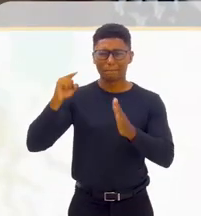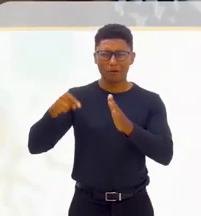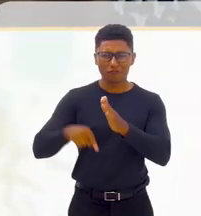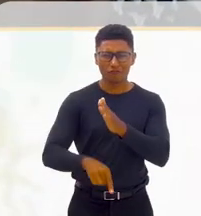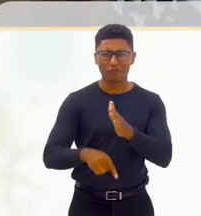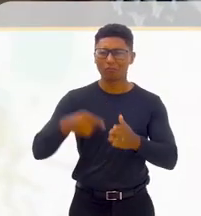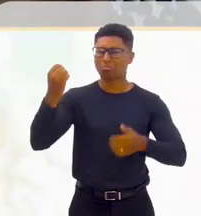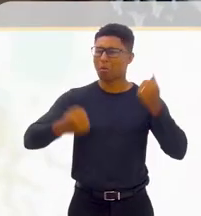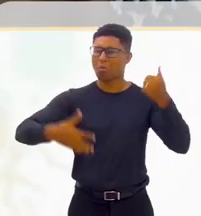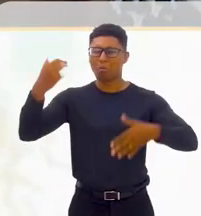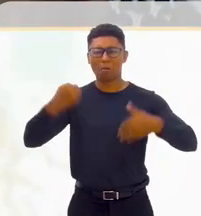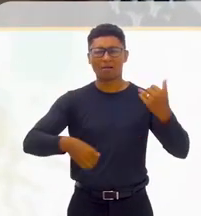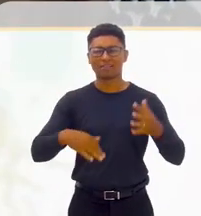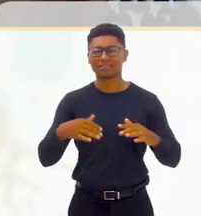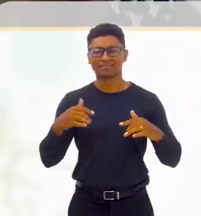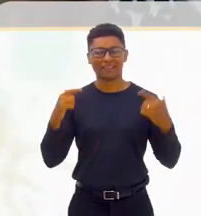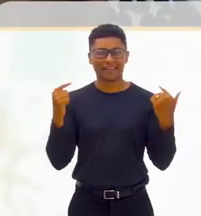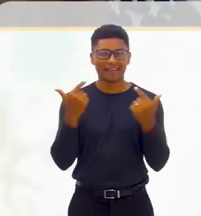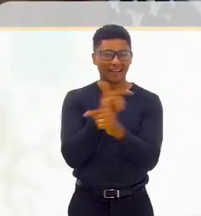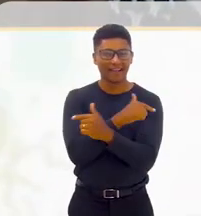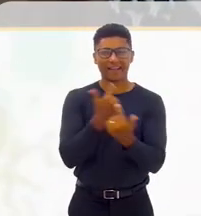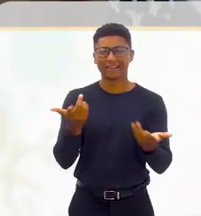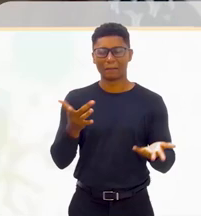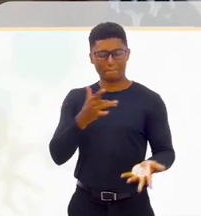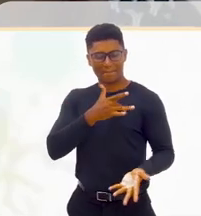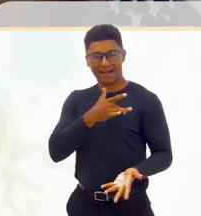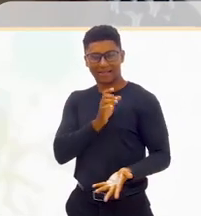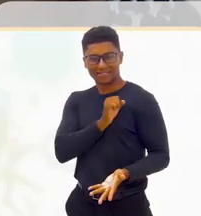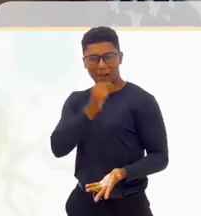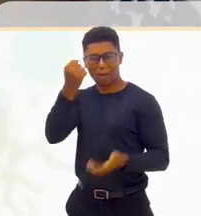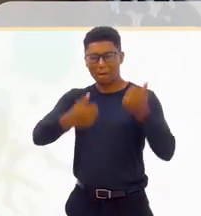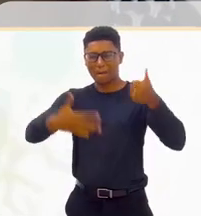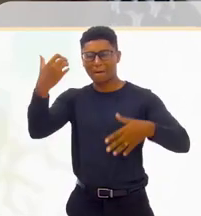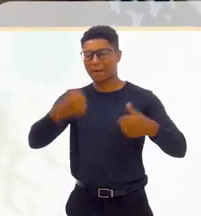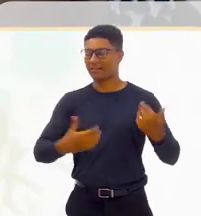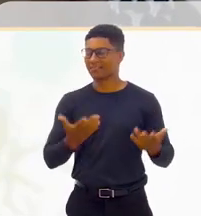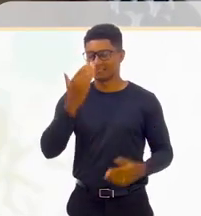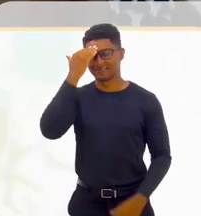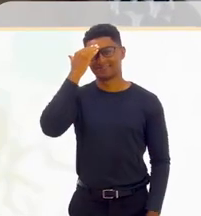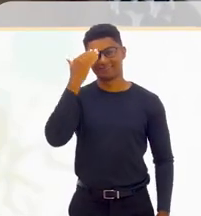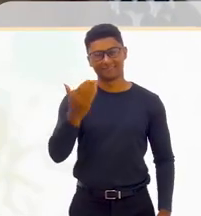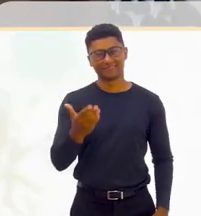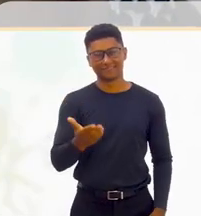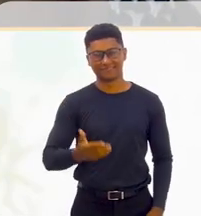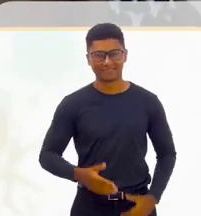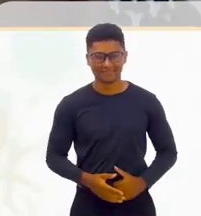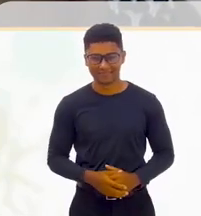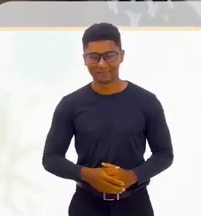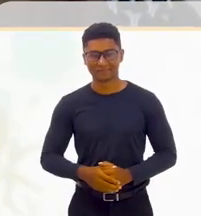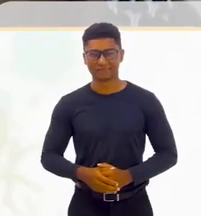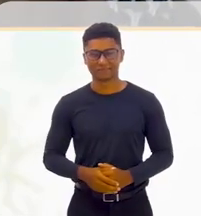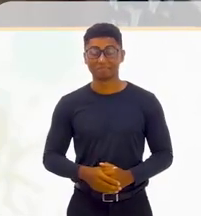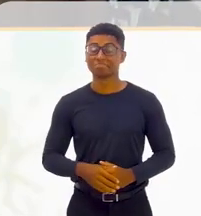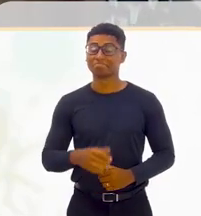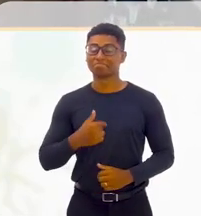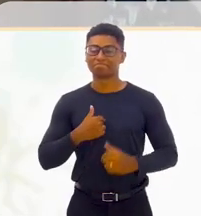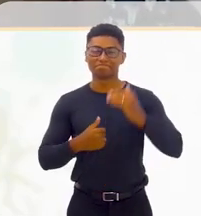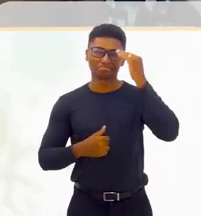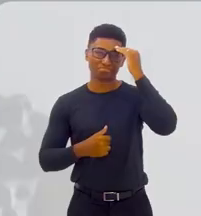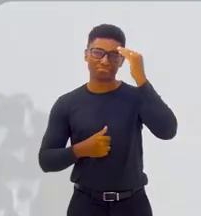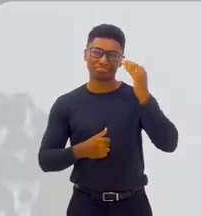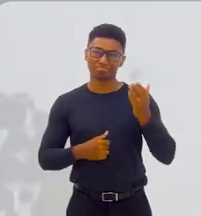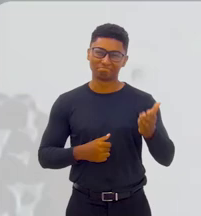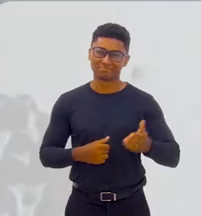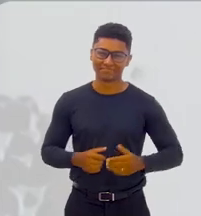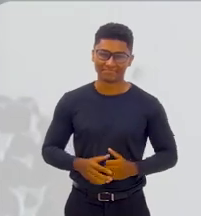pela profundidade, pelas risadas, pela paixão. Muito obrigada mesmo. Eu